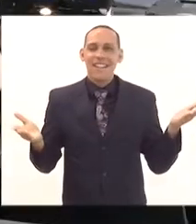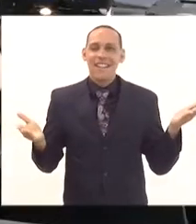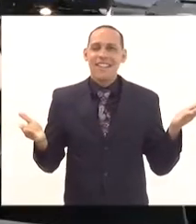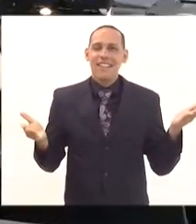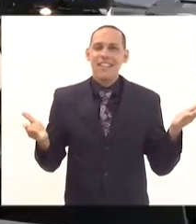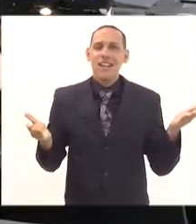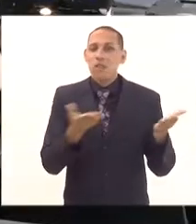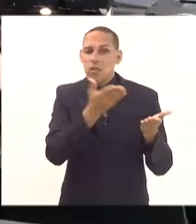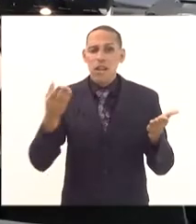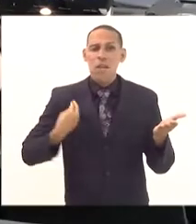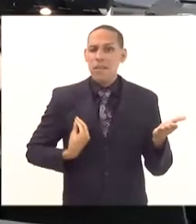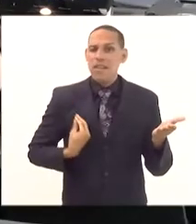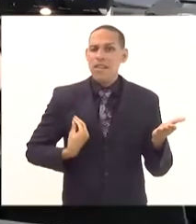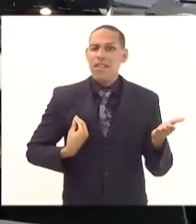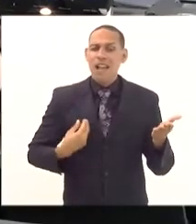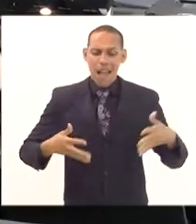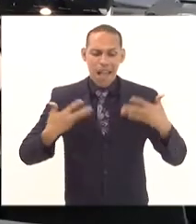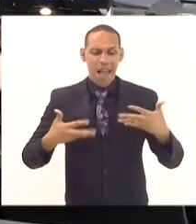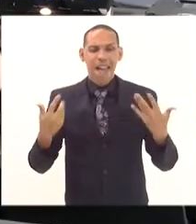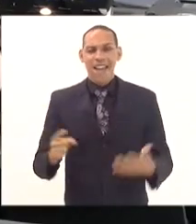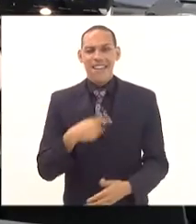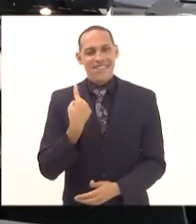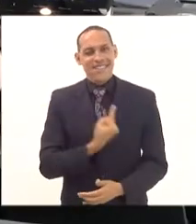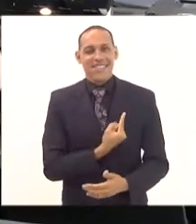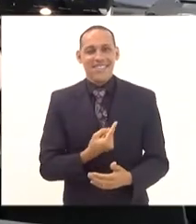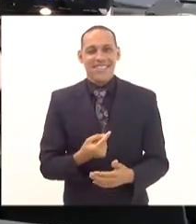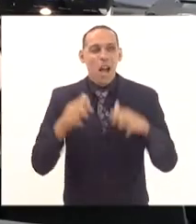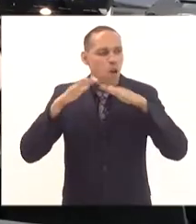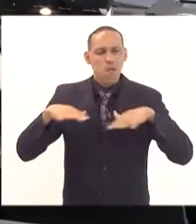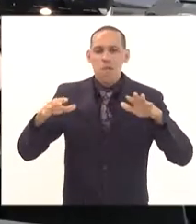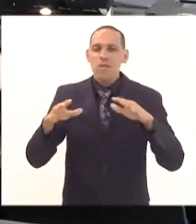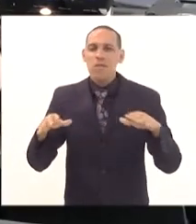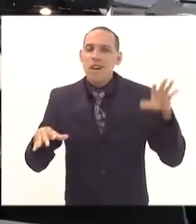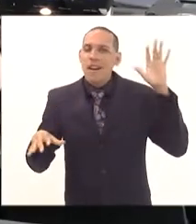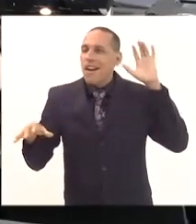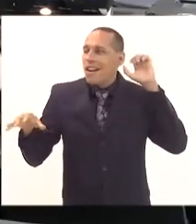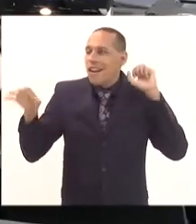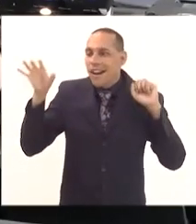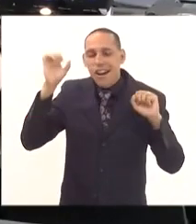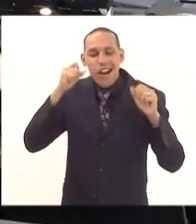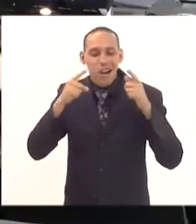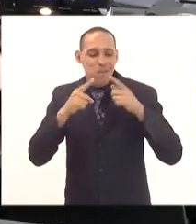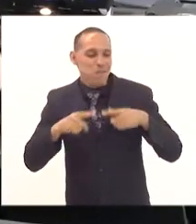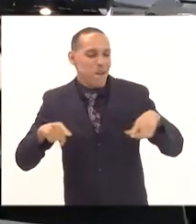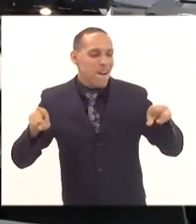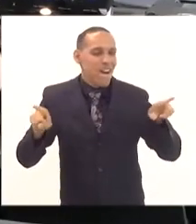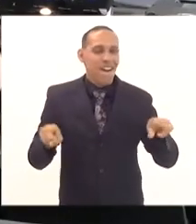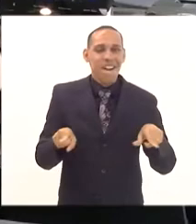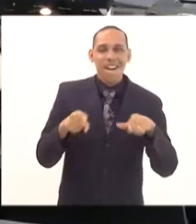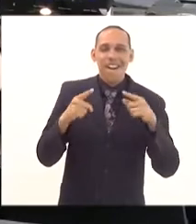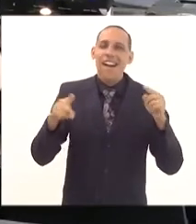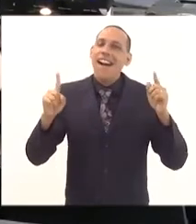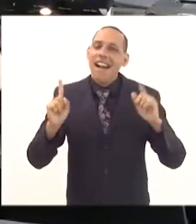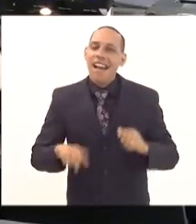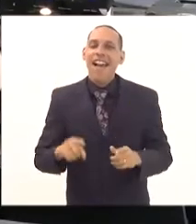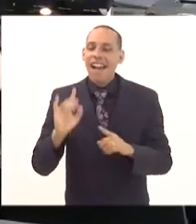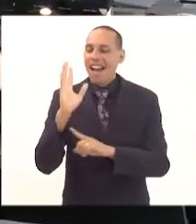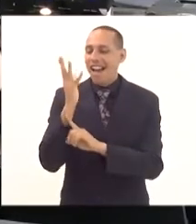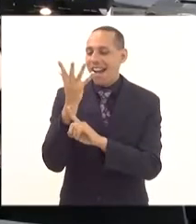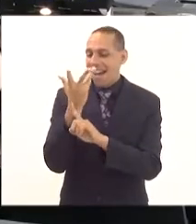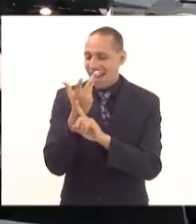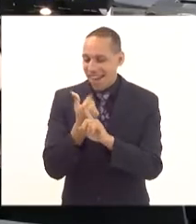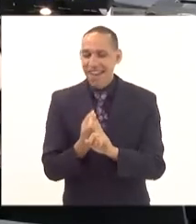presença de vocês nos alegra que todo mundo tá ouvindo música O que é arte